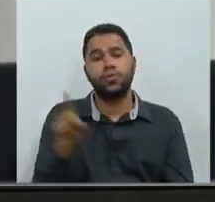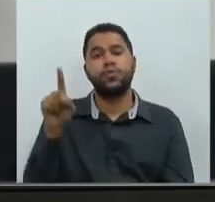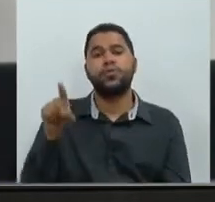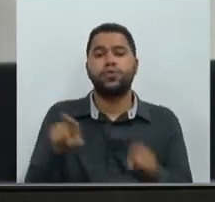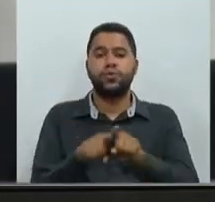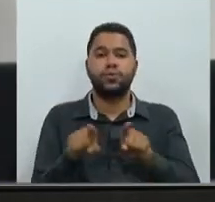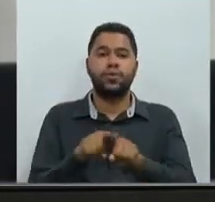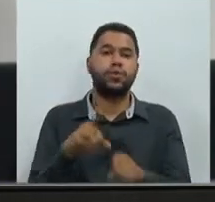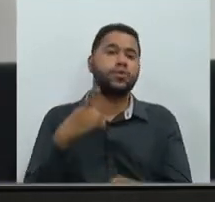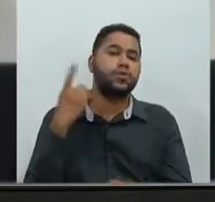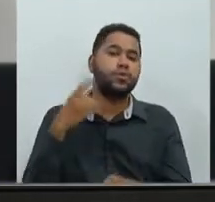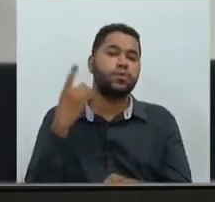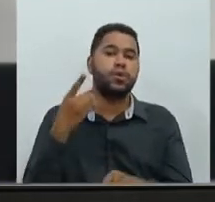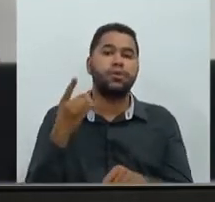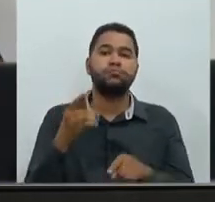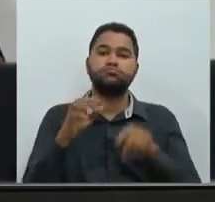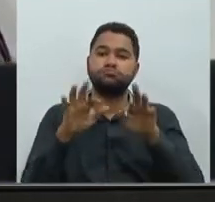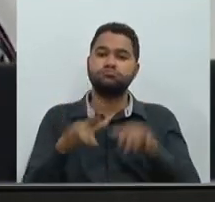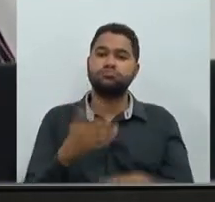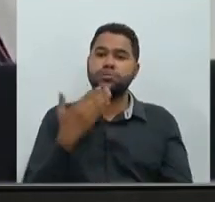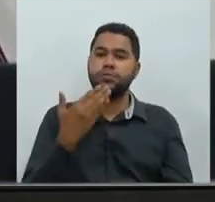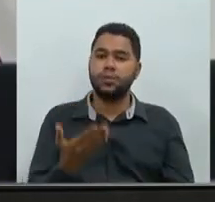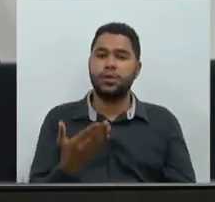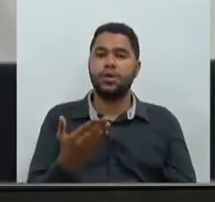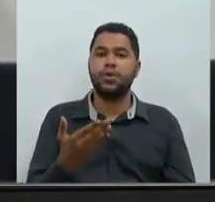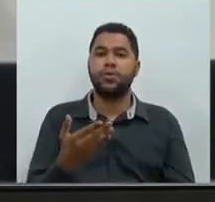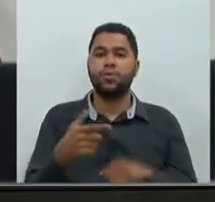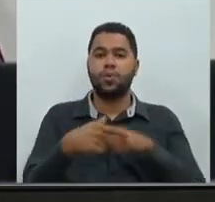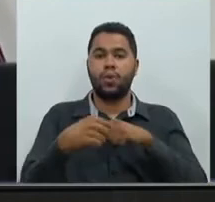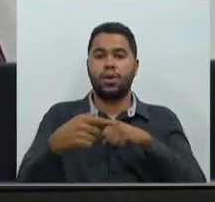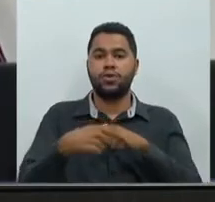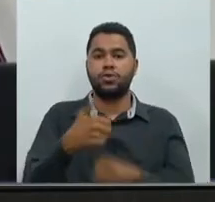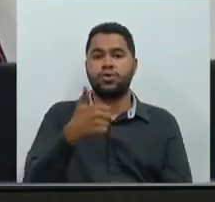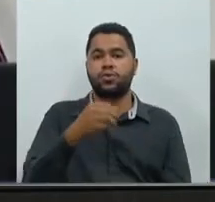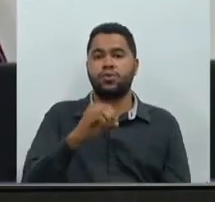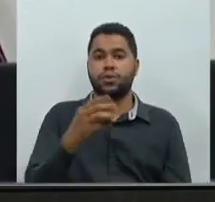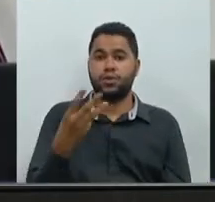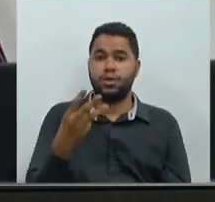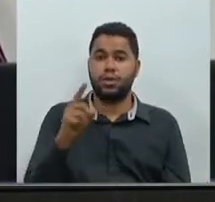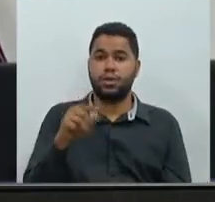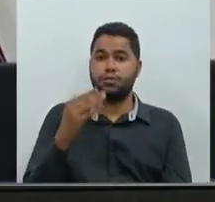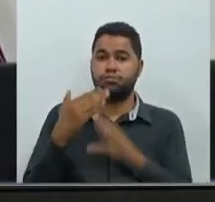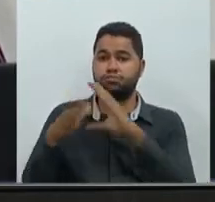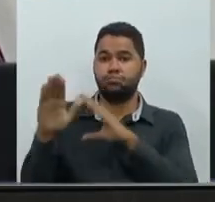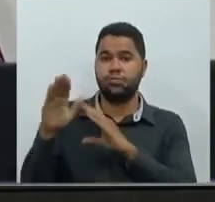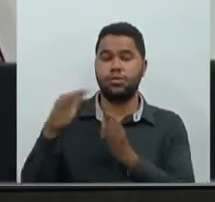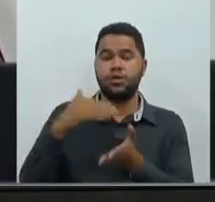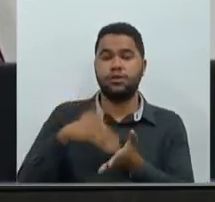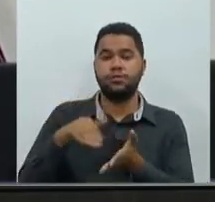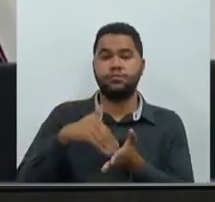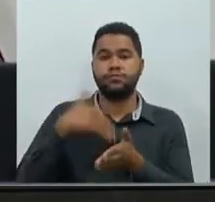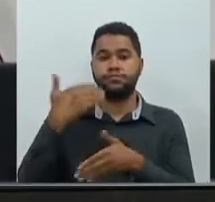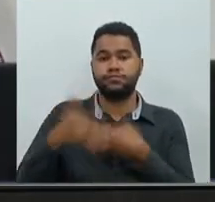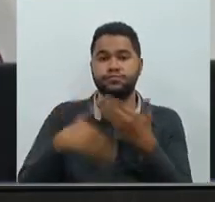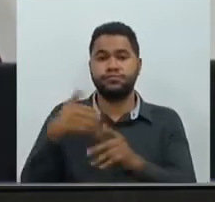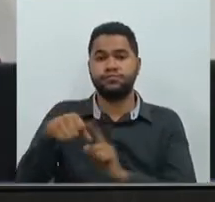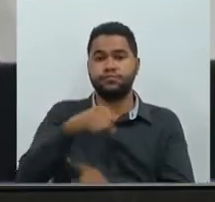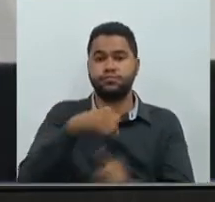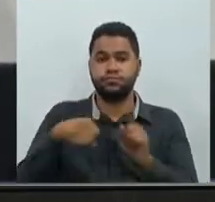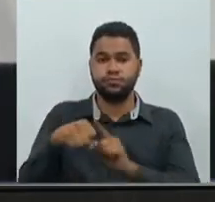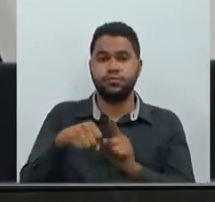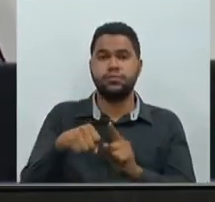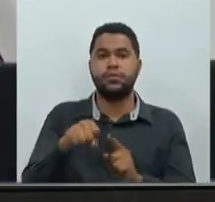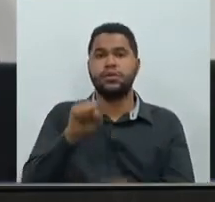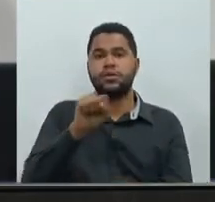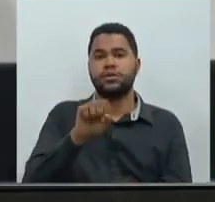os deputados que subscrevem requerem, nos termos do artigo 103, seja encaminhada à Secretaria de Estado de Desenvolvimento Social, a